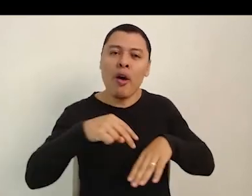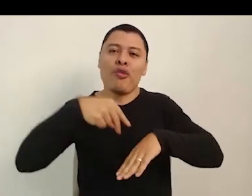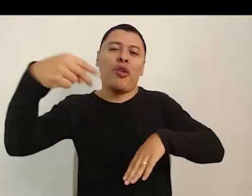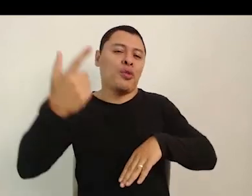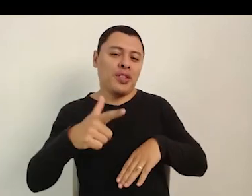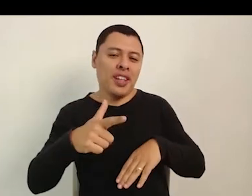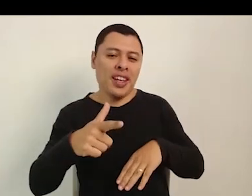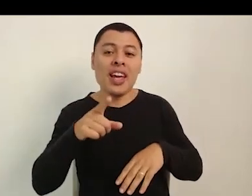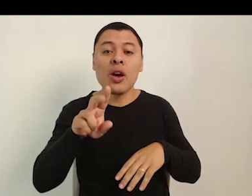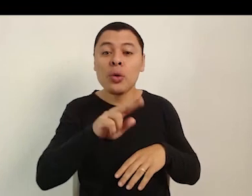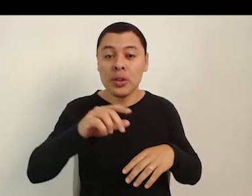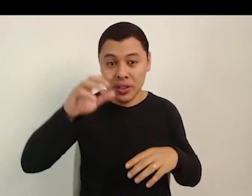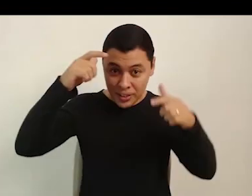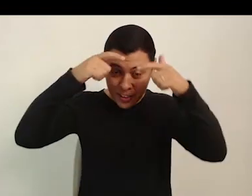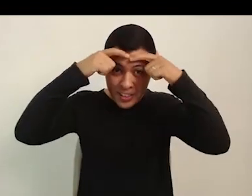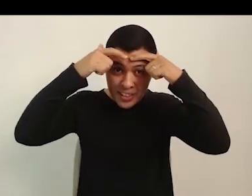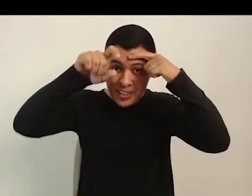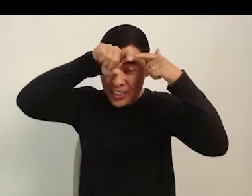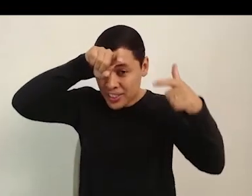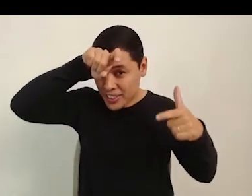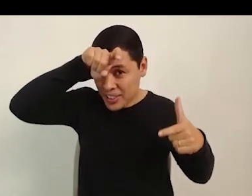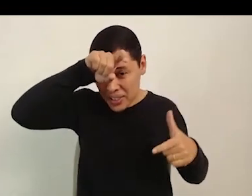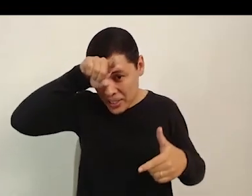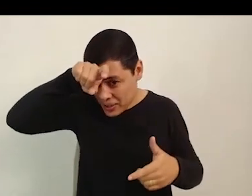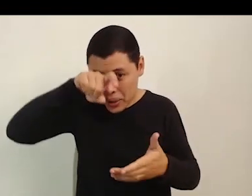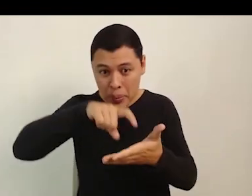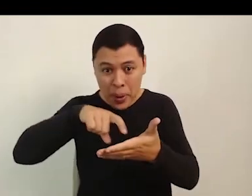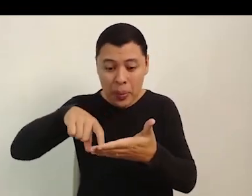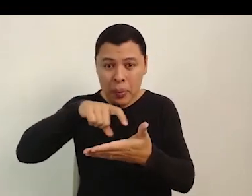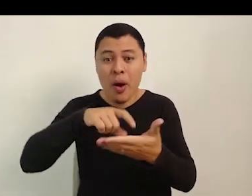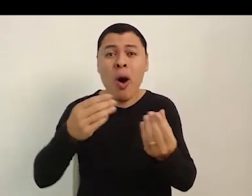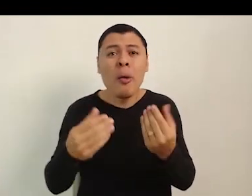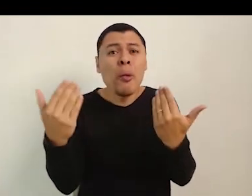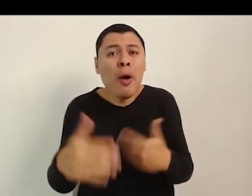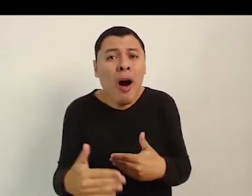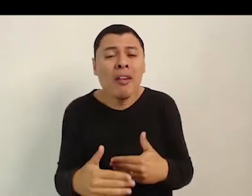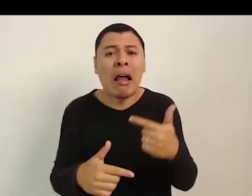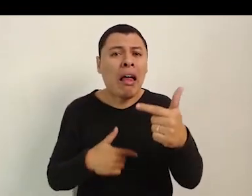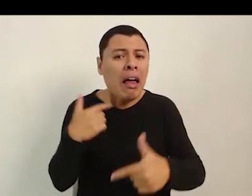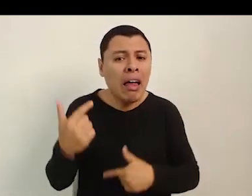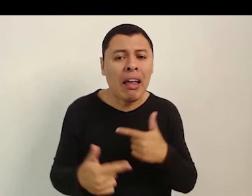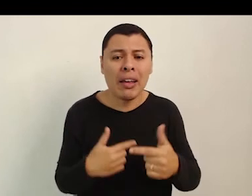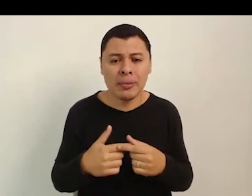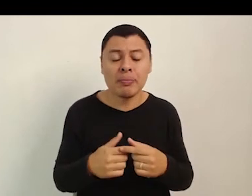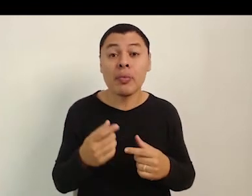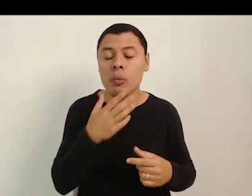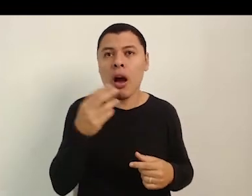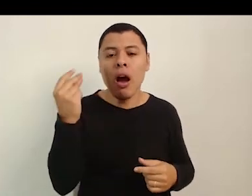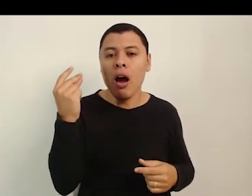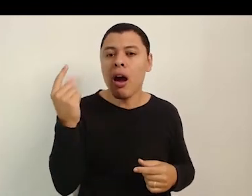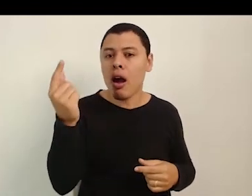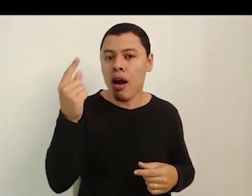o Gleicinho usava esse capacete estranho. Imagina, gente, para ele fazer as provas, que dificuldade! Para resolver isso, ele teve uma